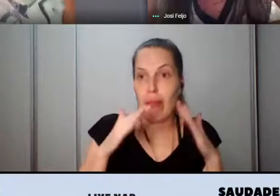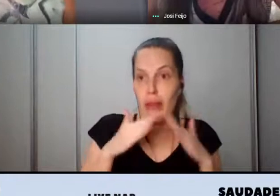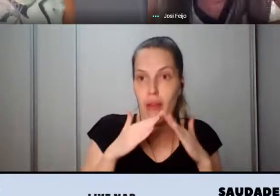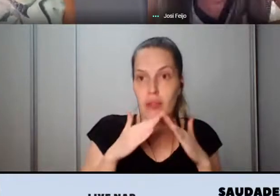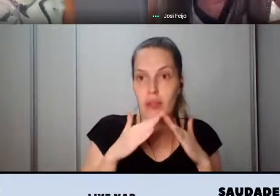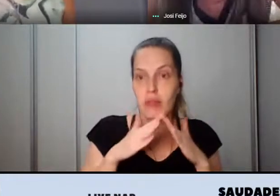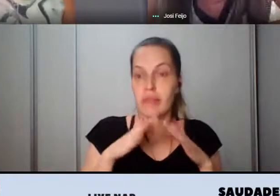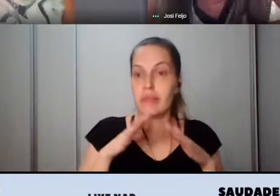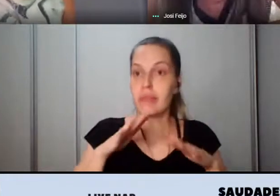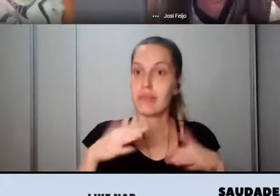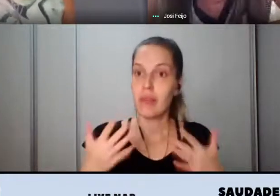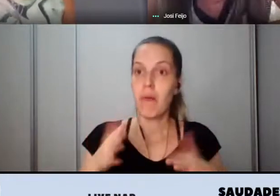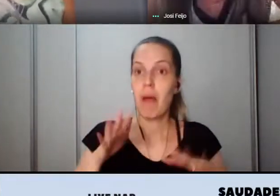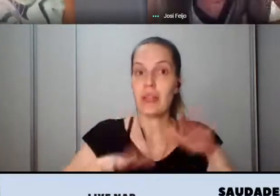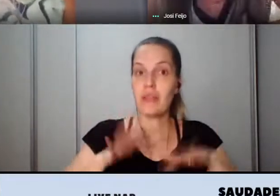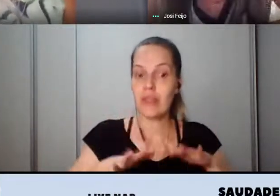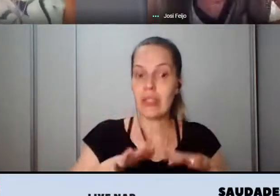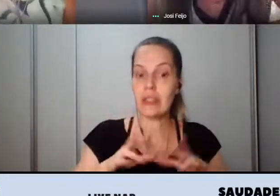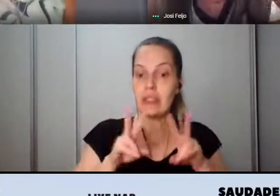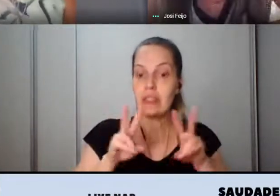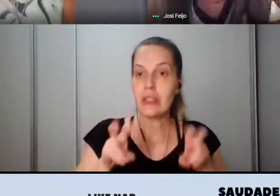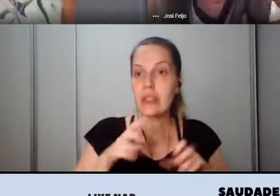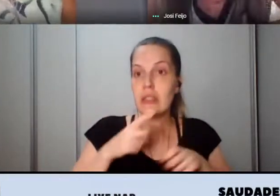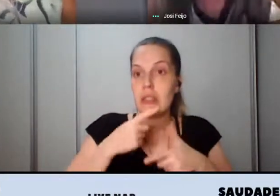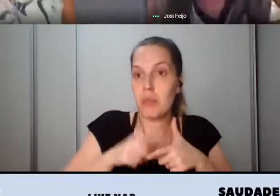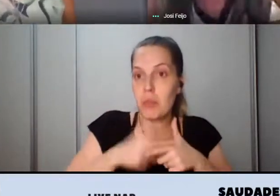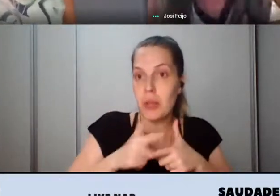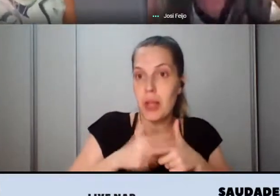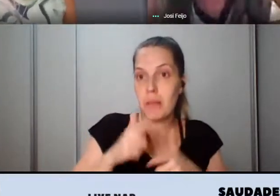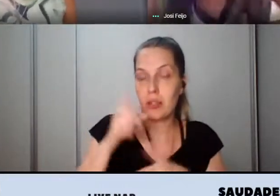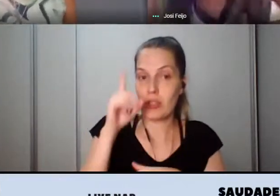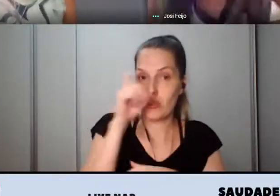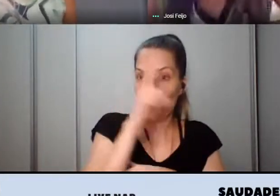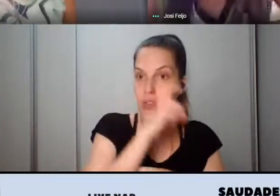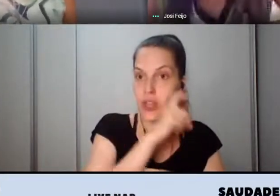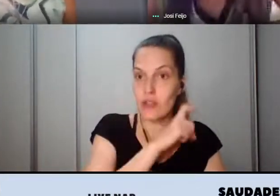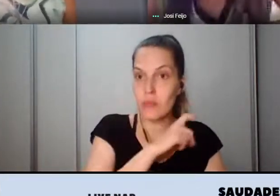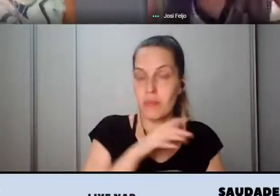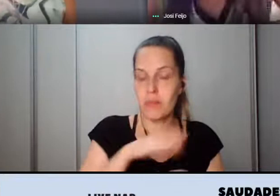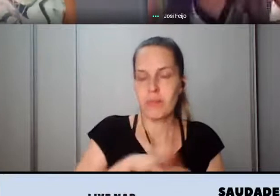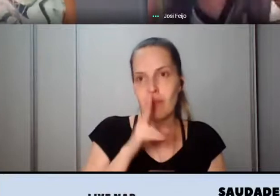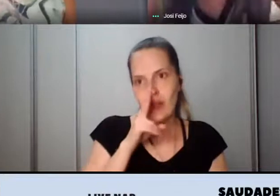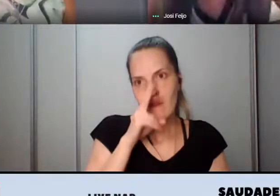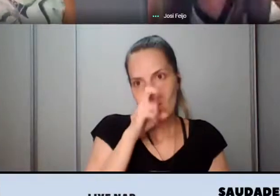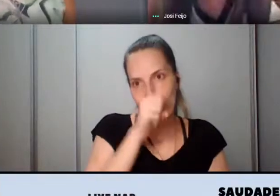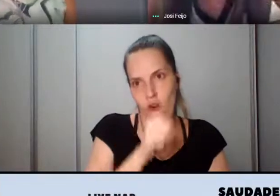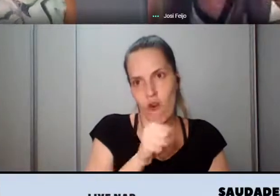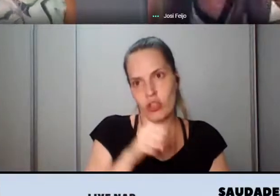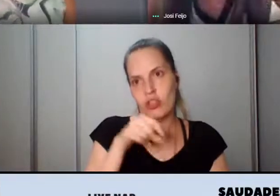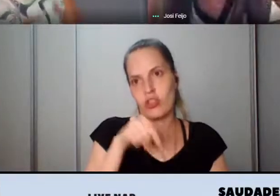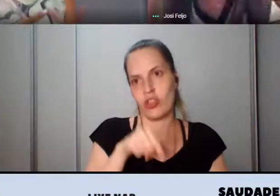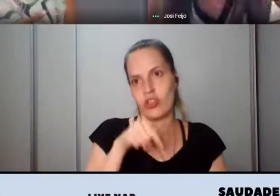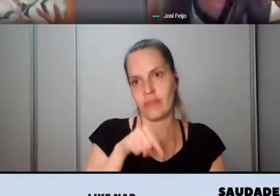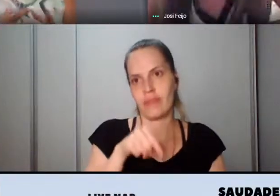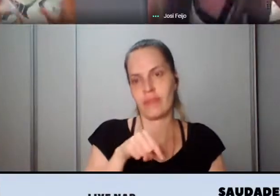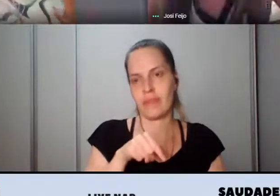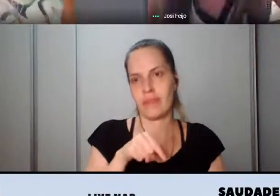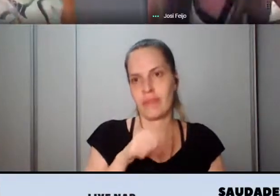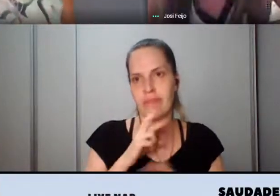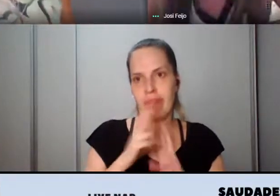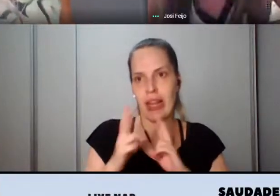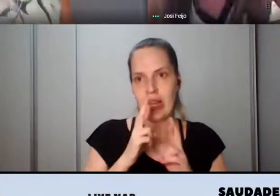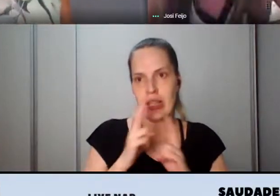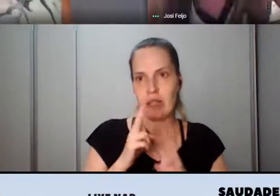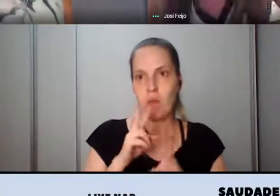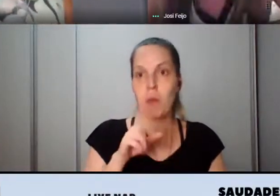né, questões que já eram difíceis, só ganham mais evidência, né? Aquela relação com o irmão, aquela relação